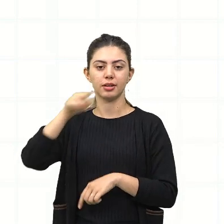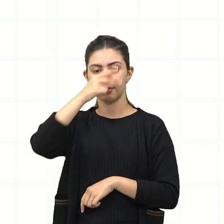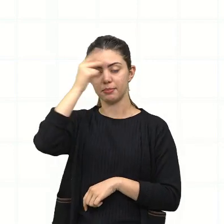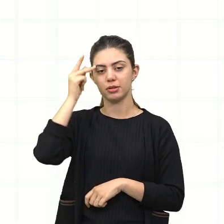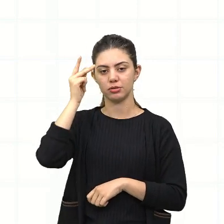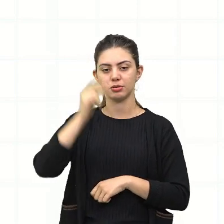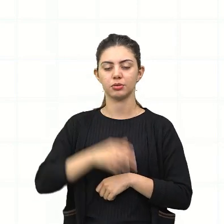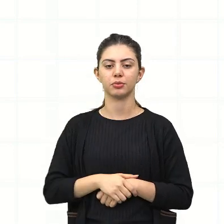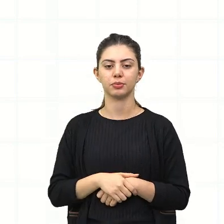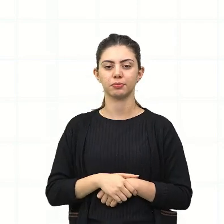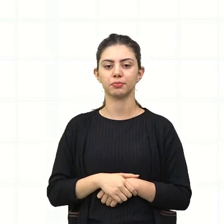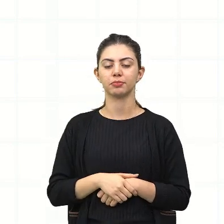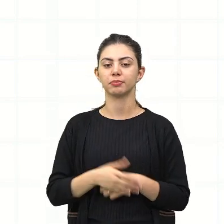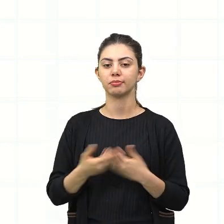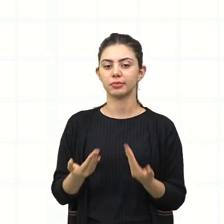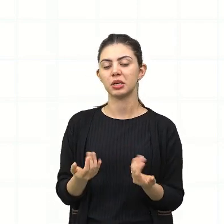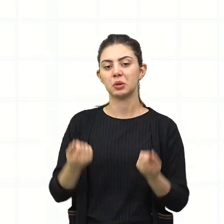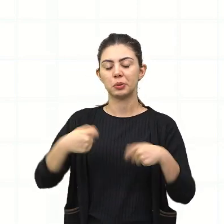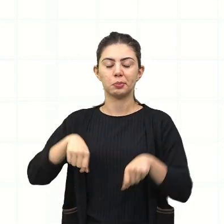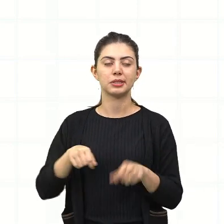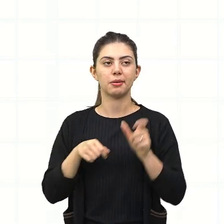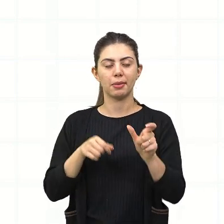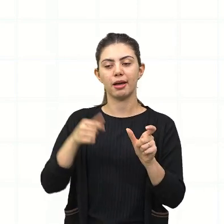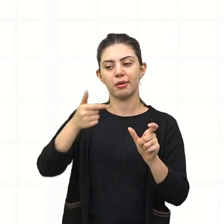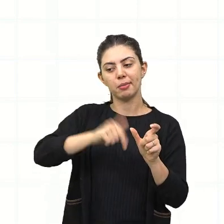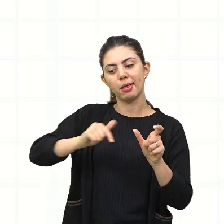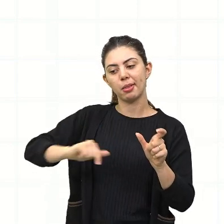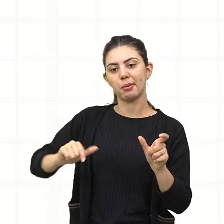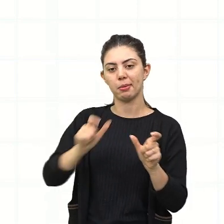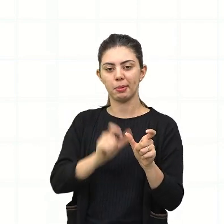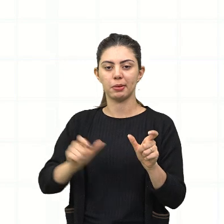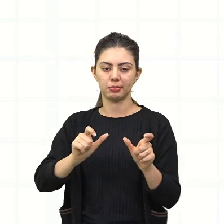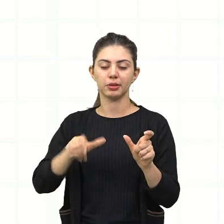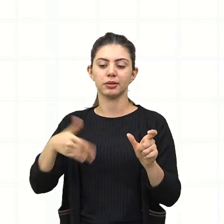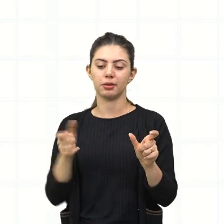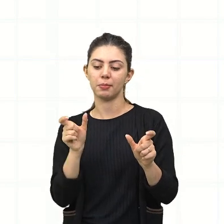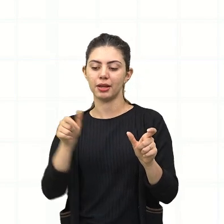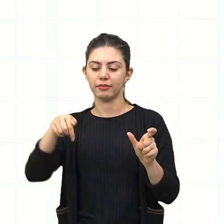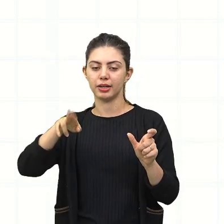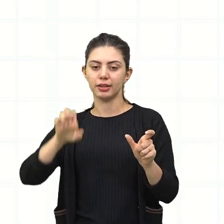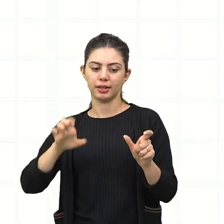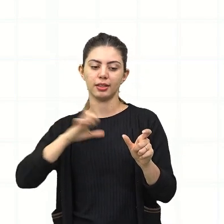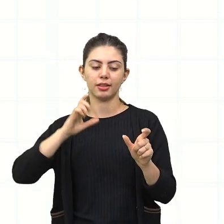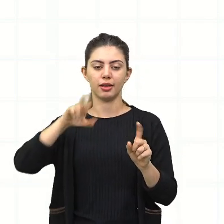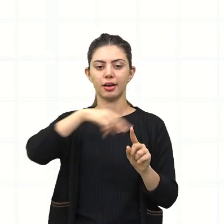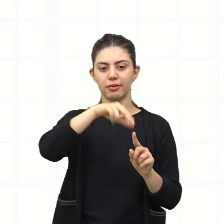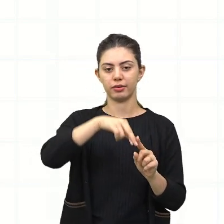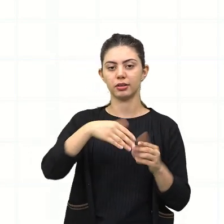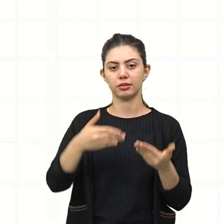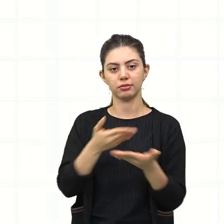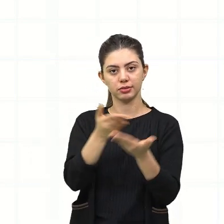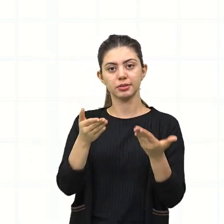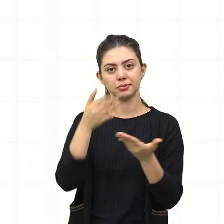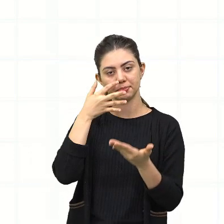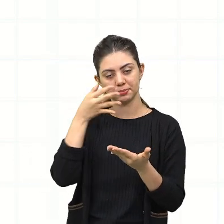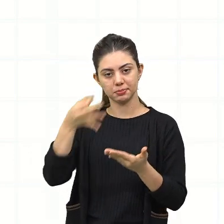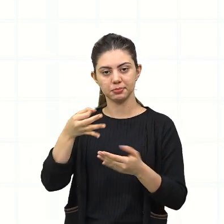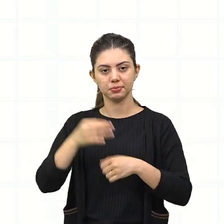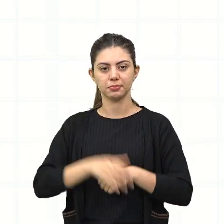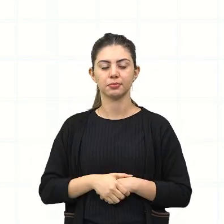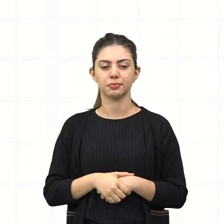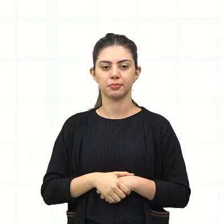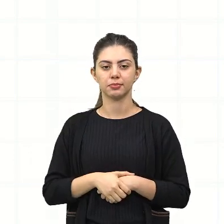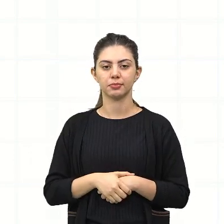termo pessoa, para que eu não precise repeti-lo. Esse é o nosso primeiro pronome relativo, fiquem com ele aí na cabeça, tá